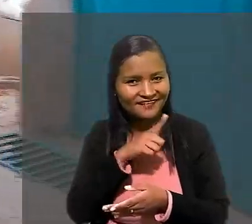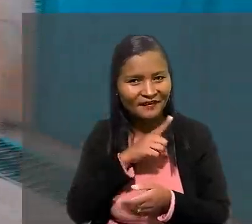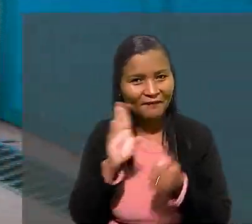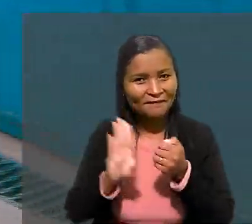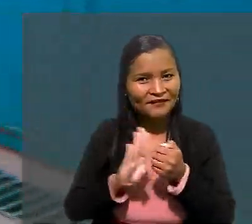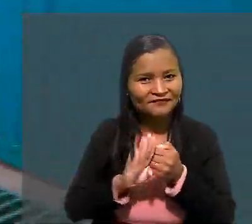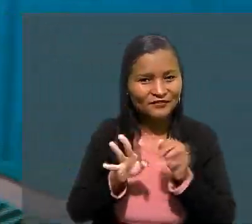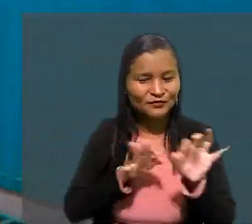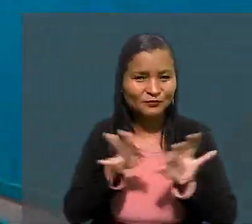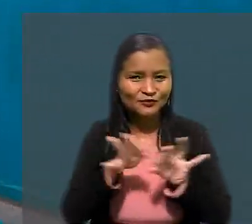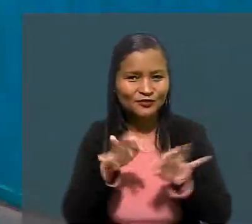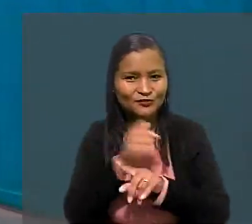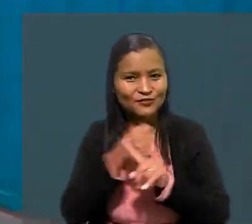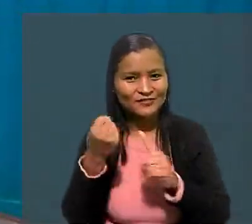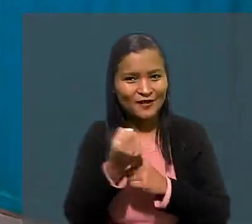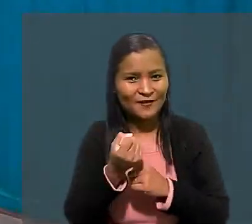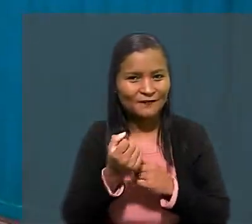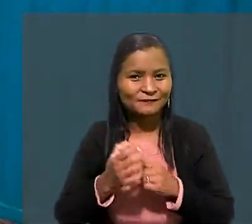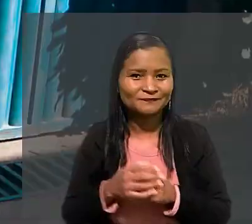social.